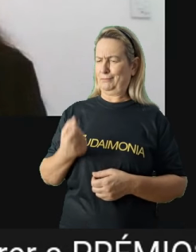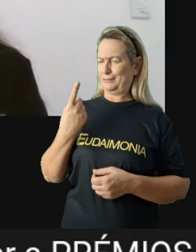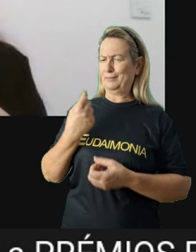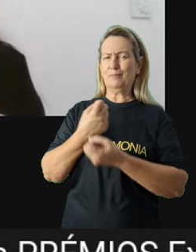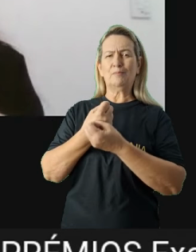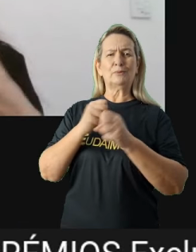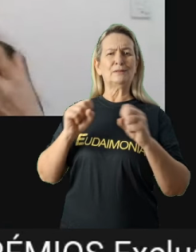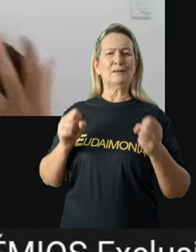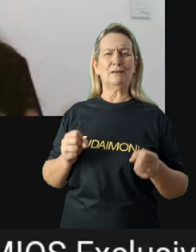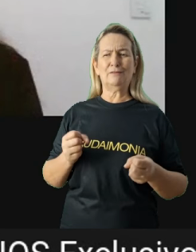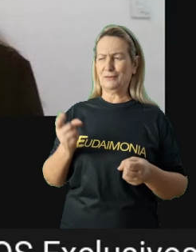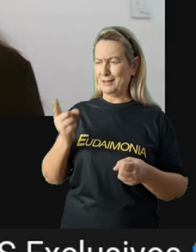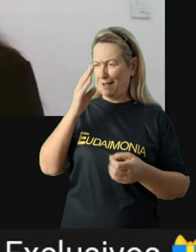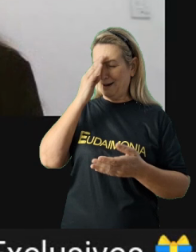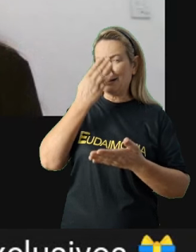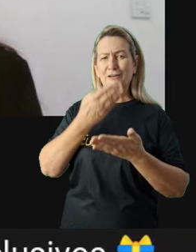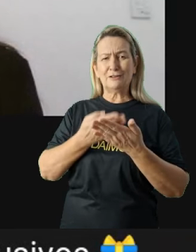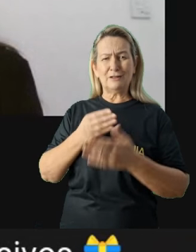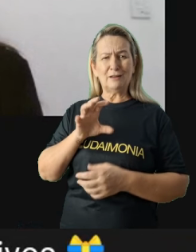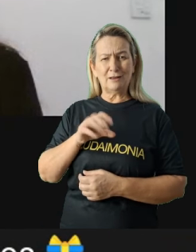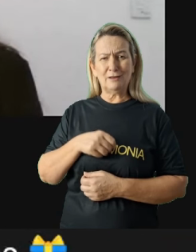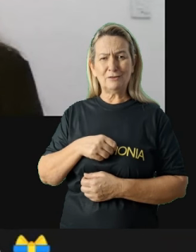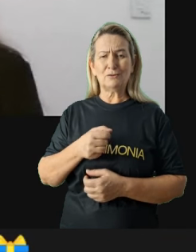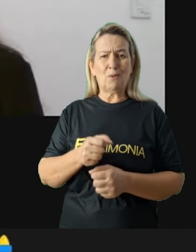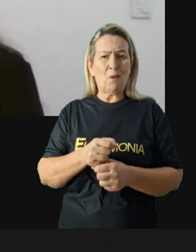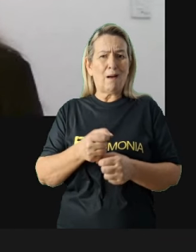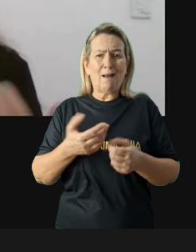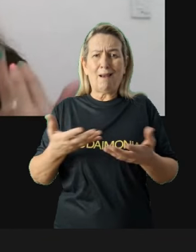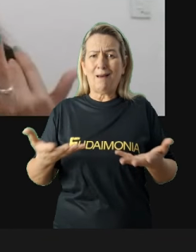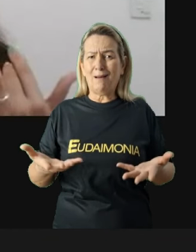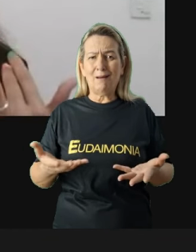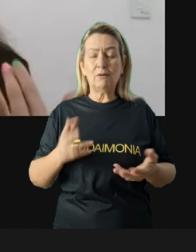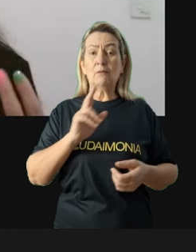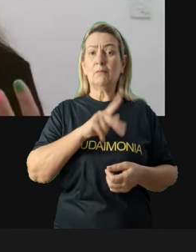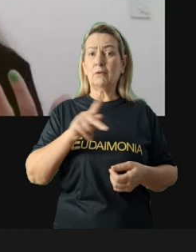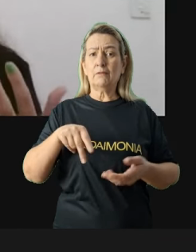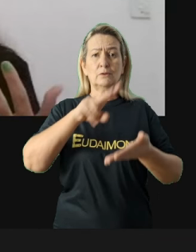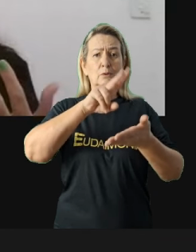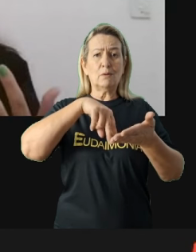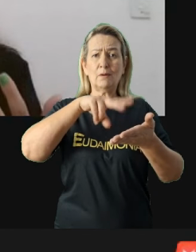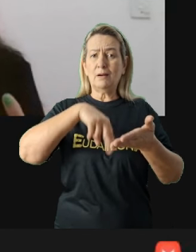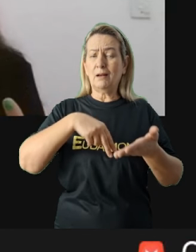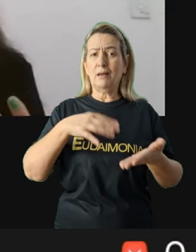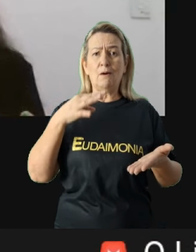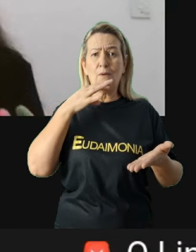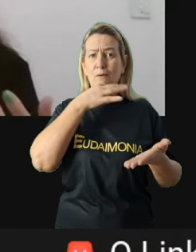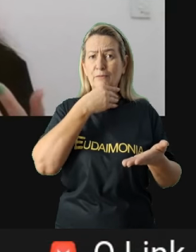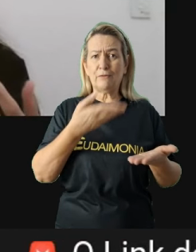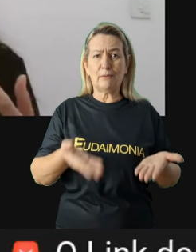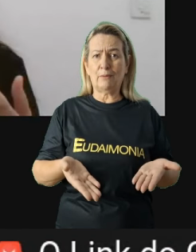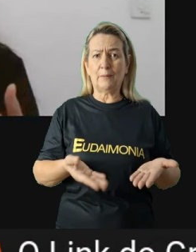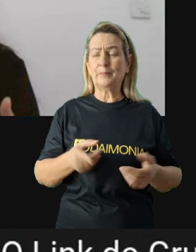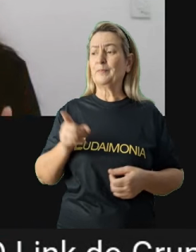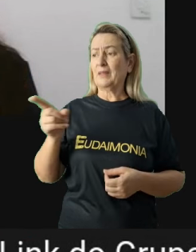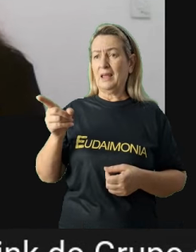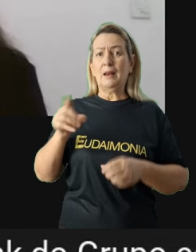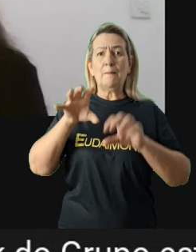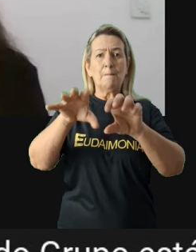isso. Então, nós conseguimos identificar, né, essa certa inocência quando ele copia um texto, quando ele copia uma resposta da internet lá na